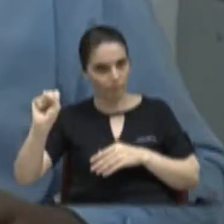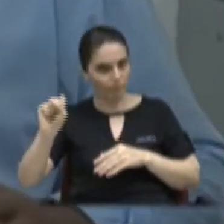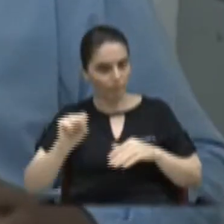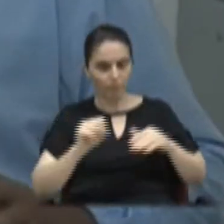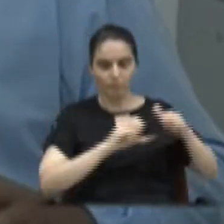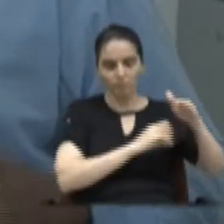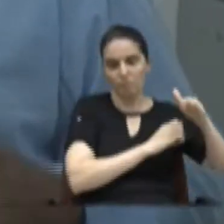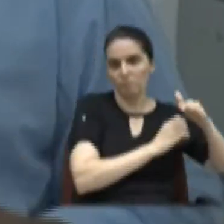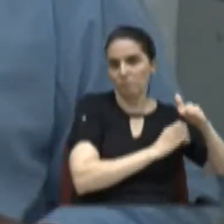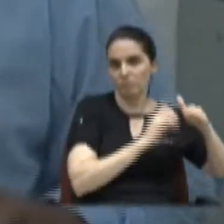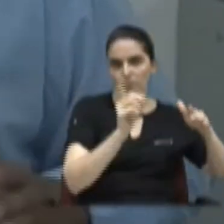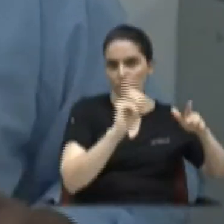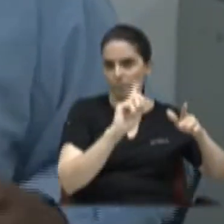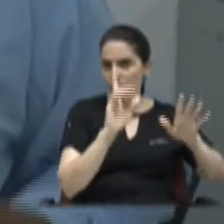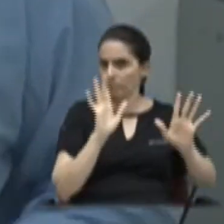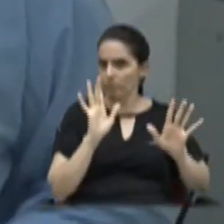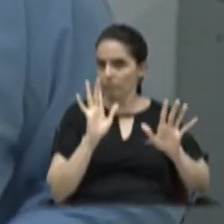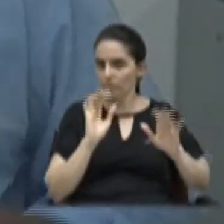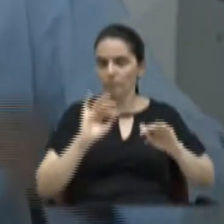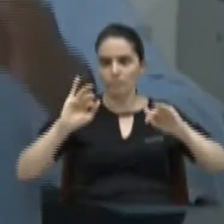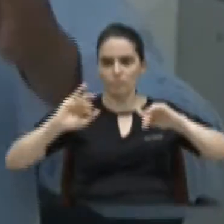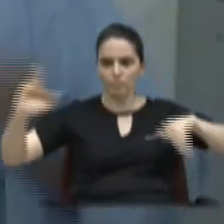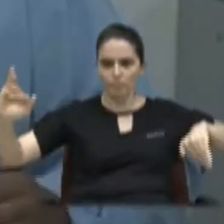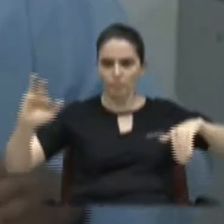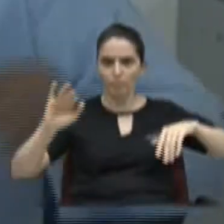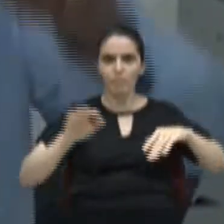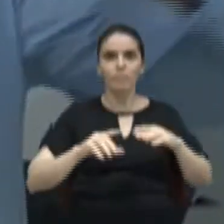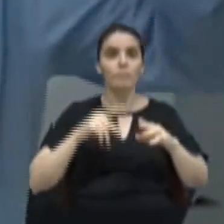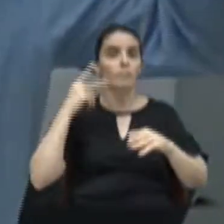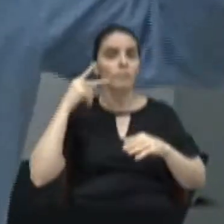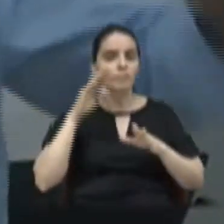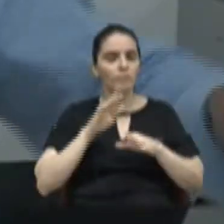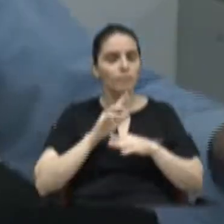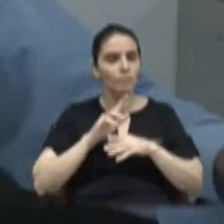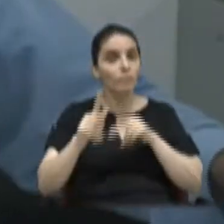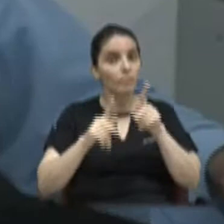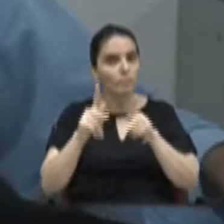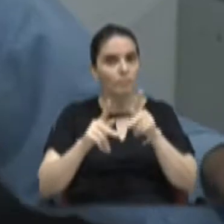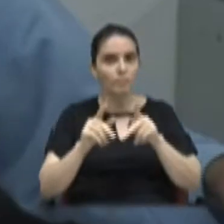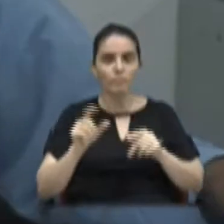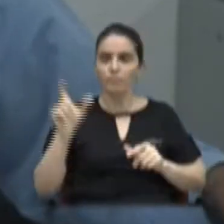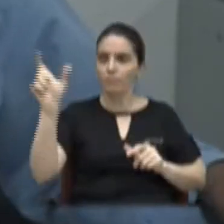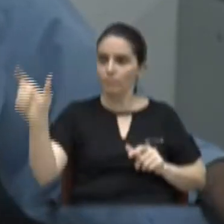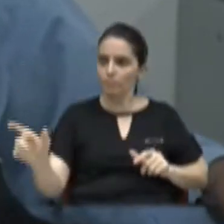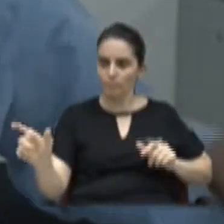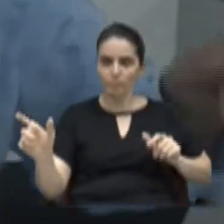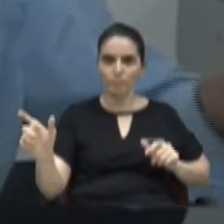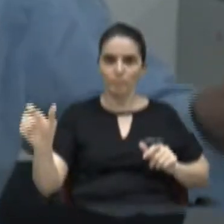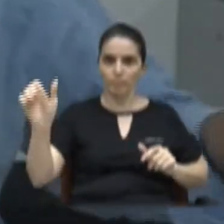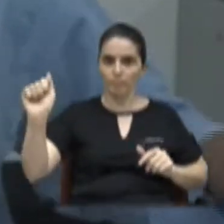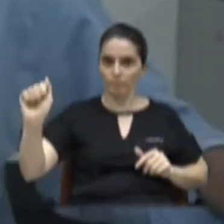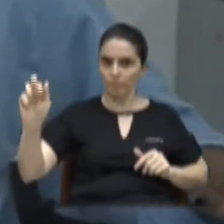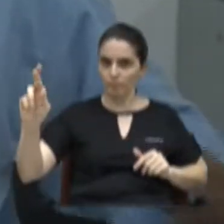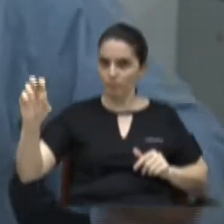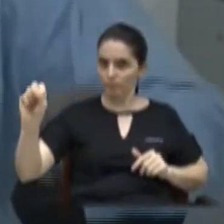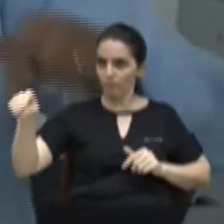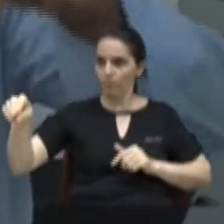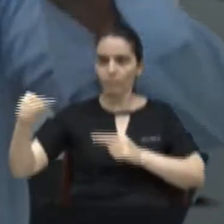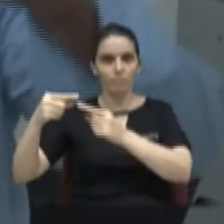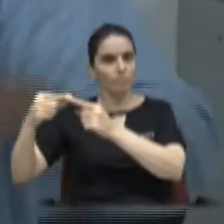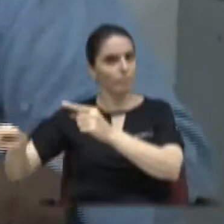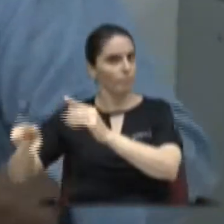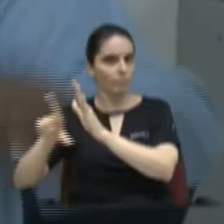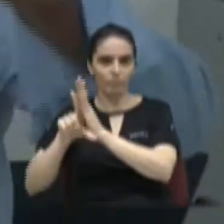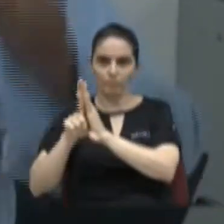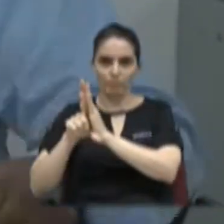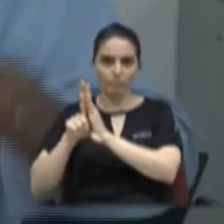empresa. E isso que está sendo feito é o que eles estão fazendo, a agência reguladora, é inconstitucional. O que nós estamos